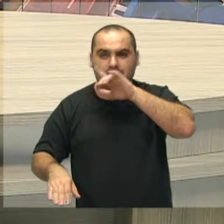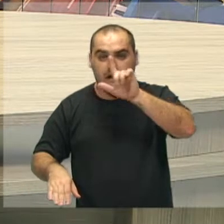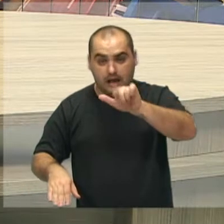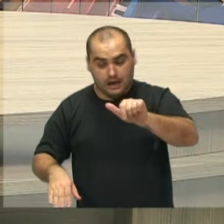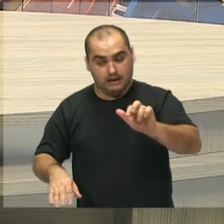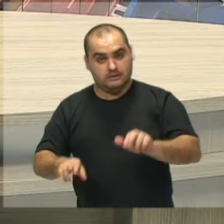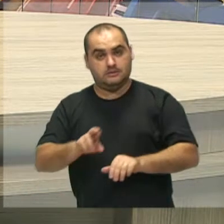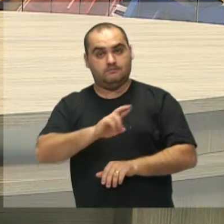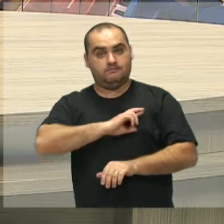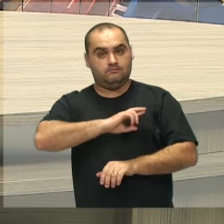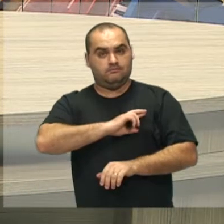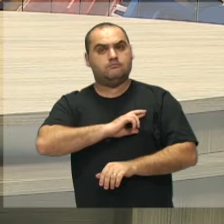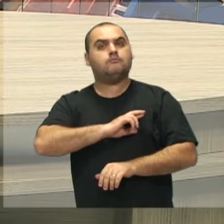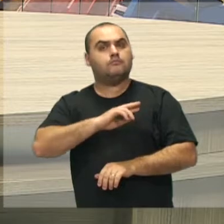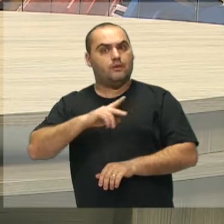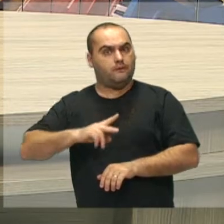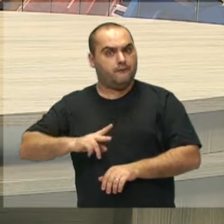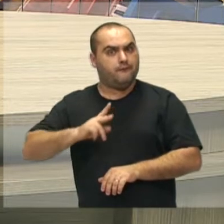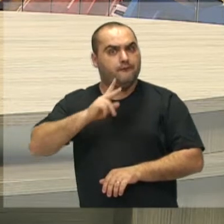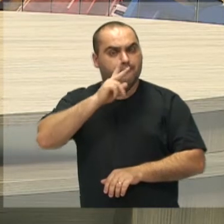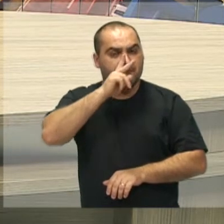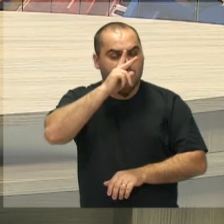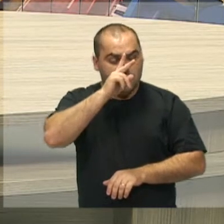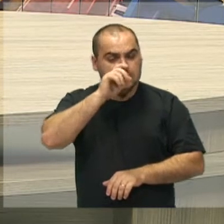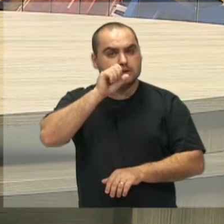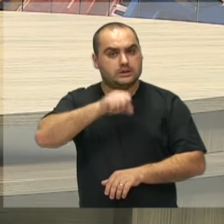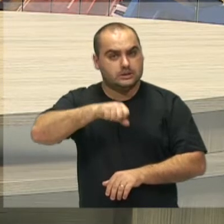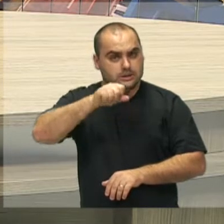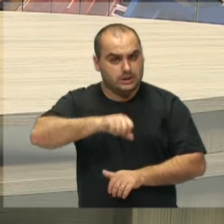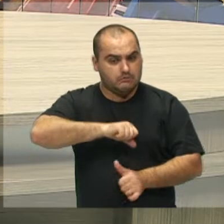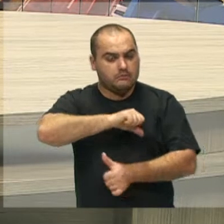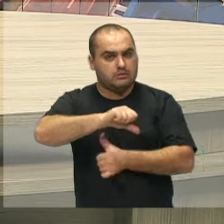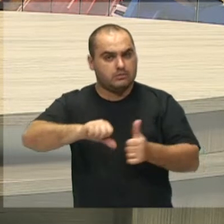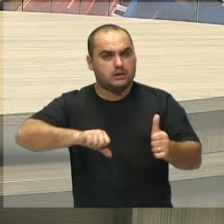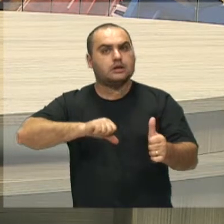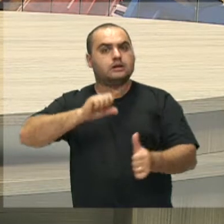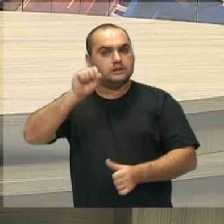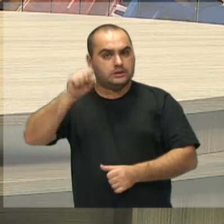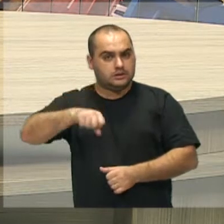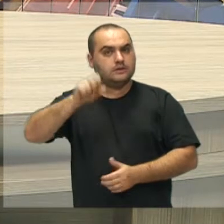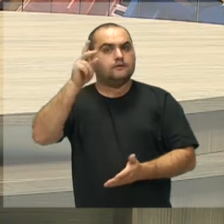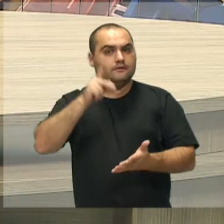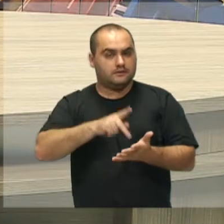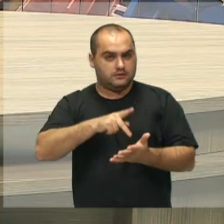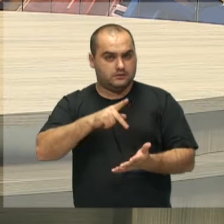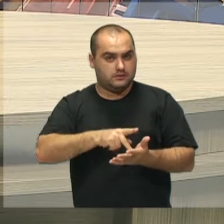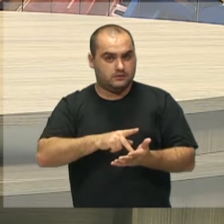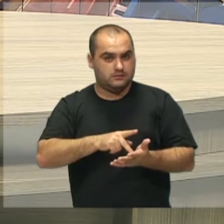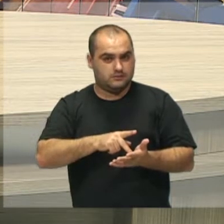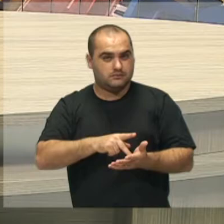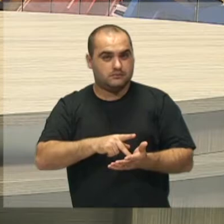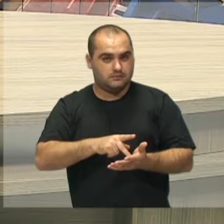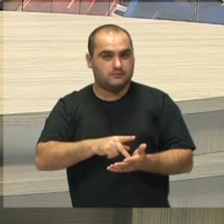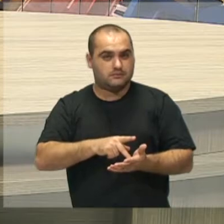dizer. Ela ganhou um grande fôlego no processo ali de transição, é verdade. Sobretudo com a cadência das